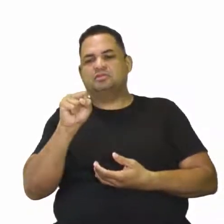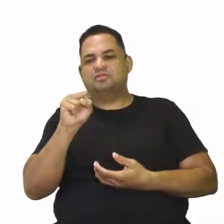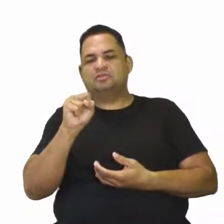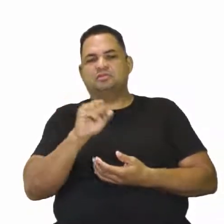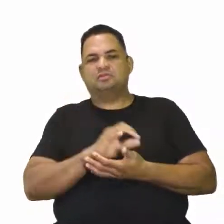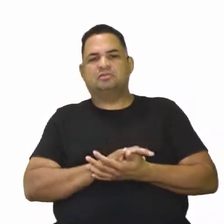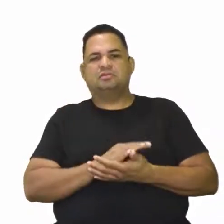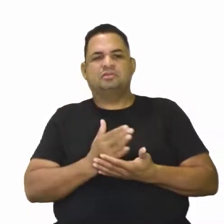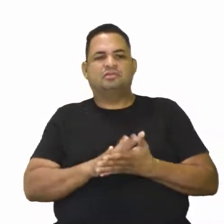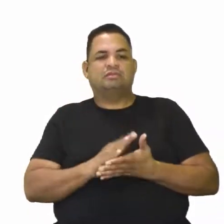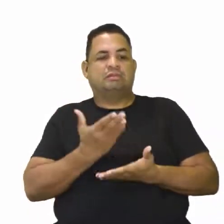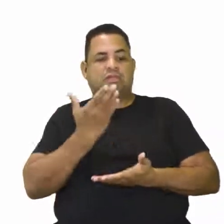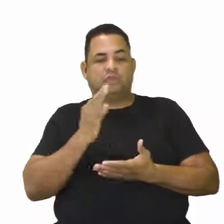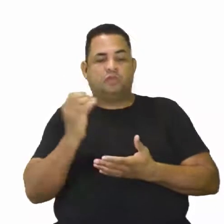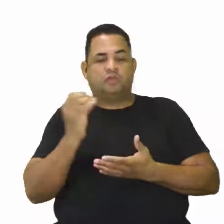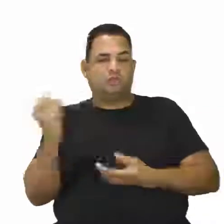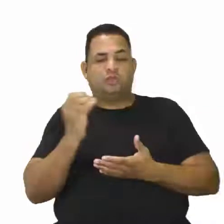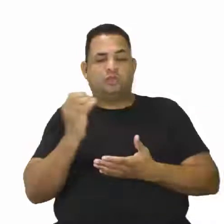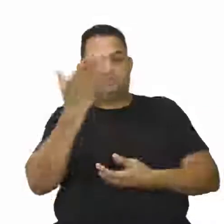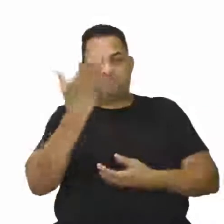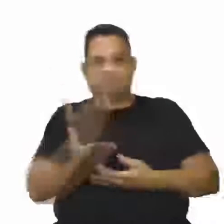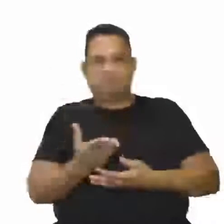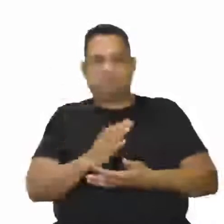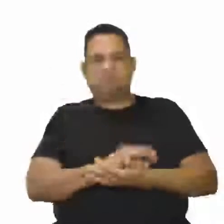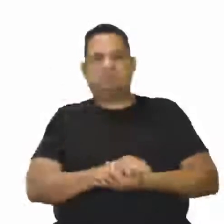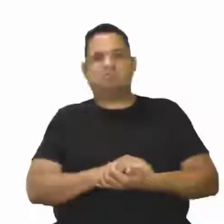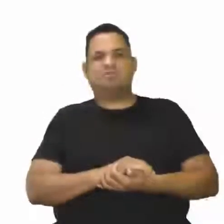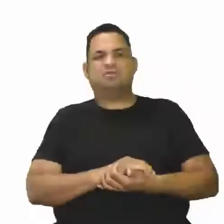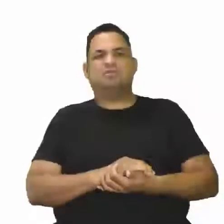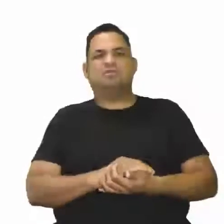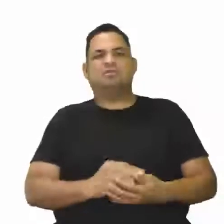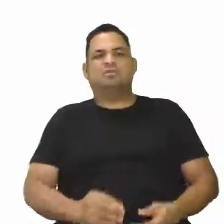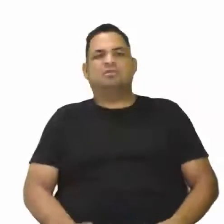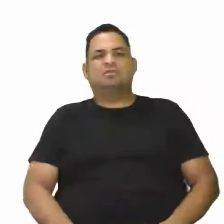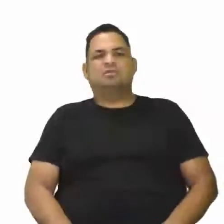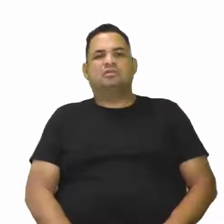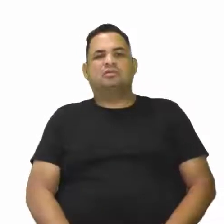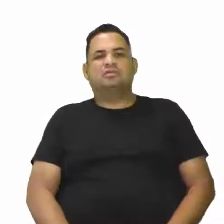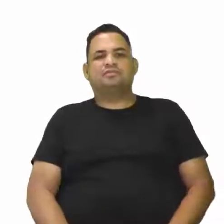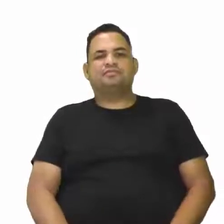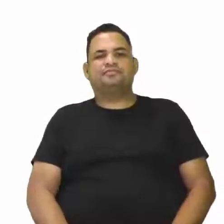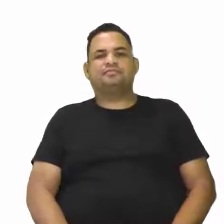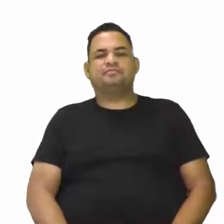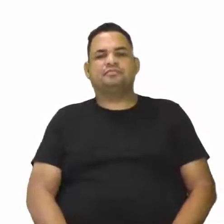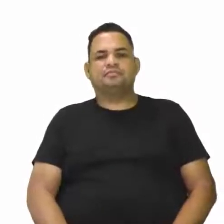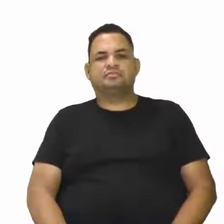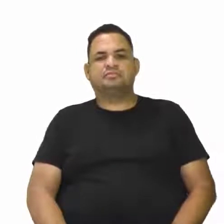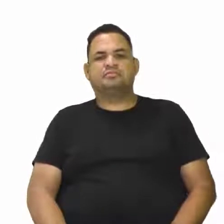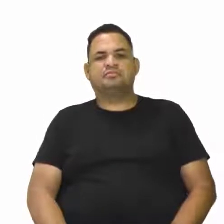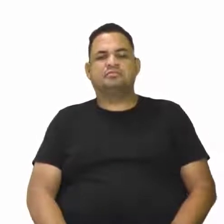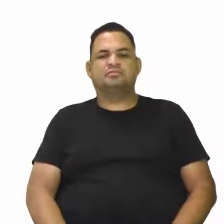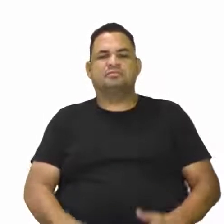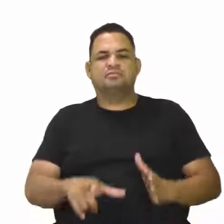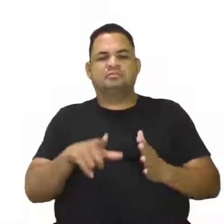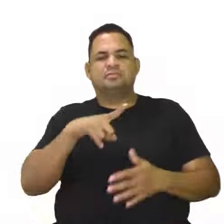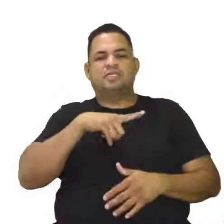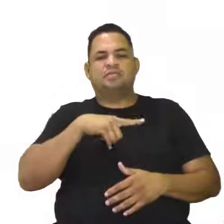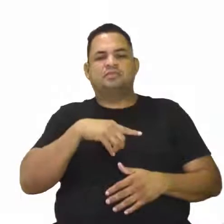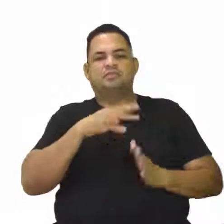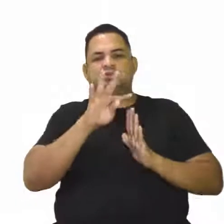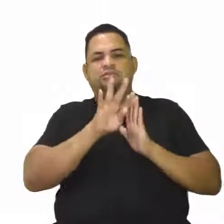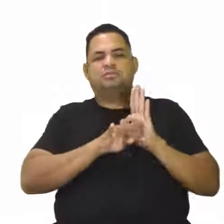Bem recente, não é? Bem recente. Então, vamos lá? Olhem bem aí. A gente tem um texto bem